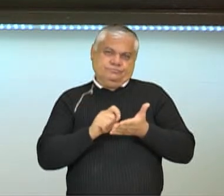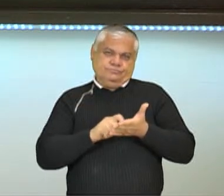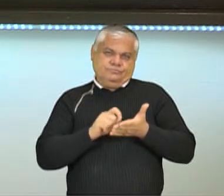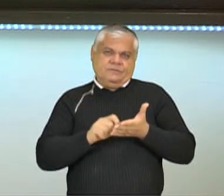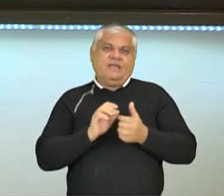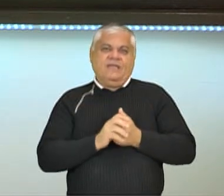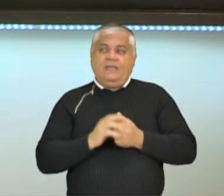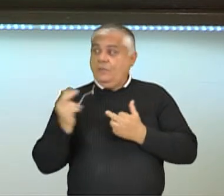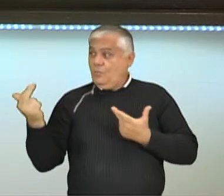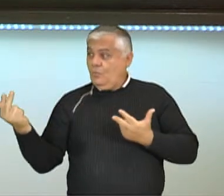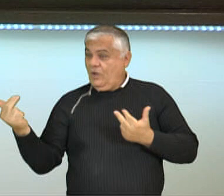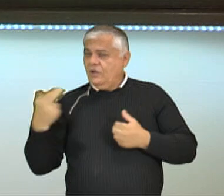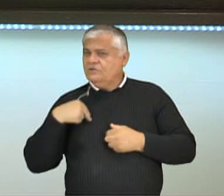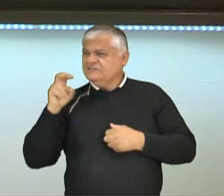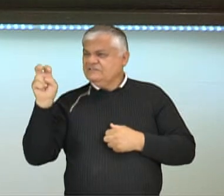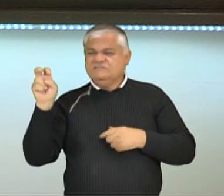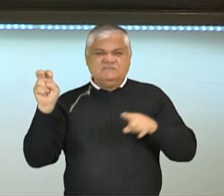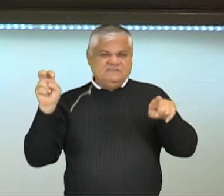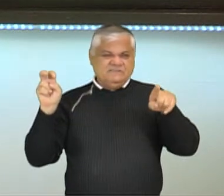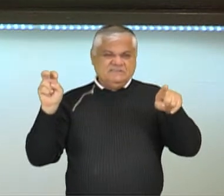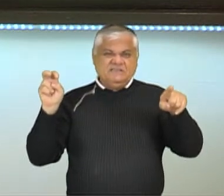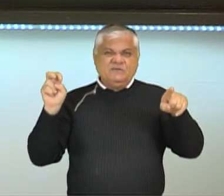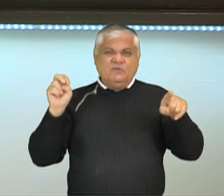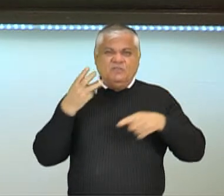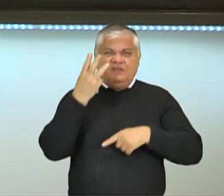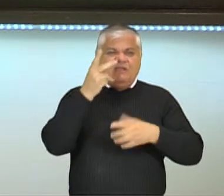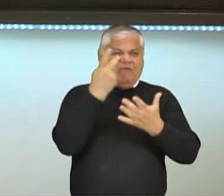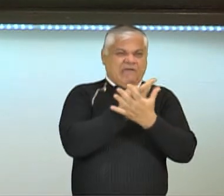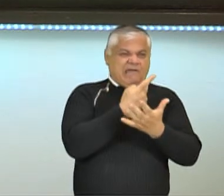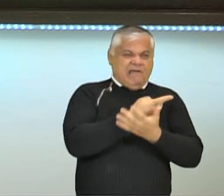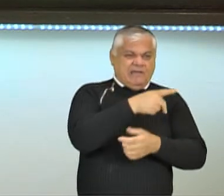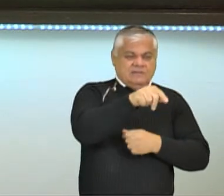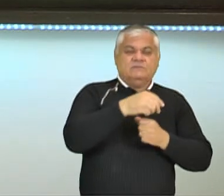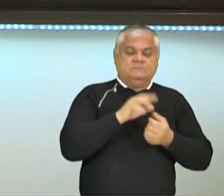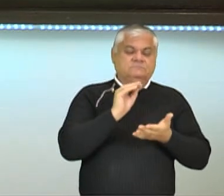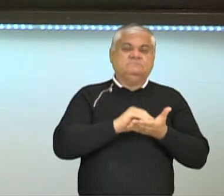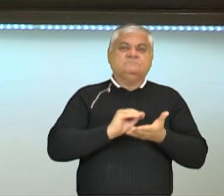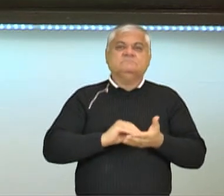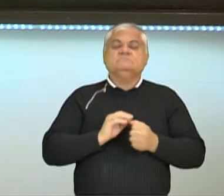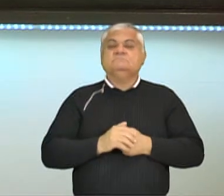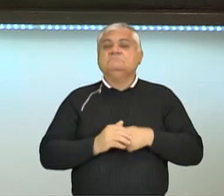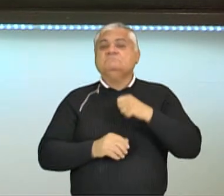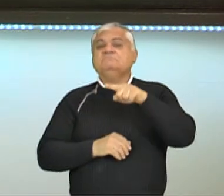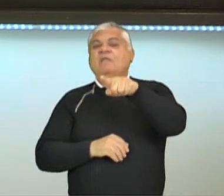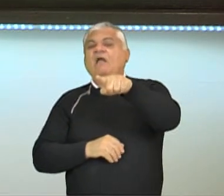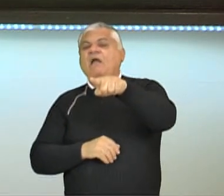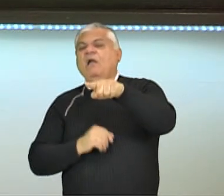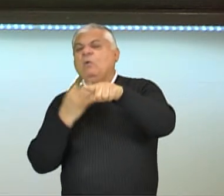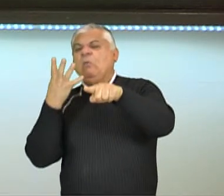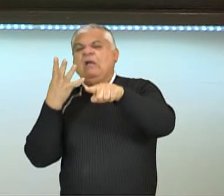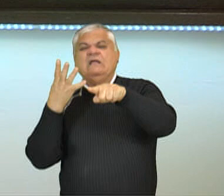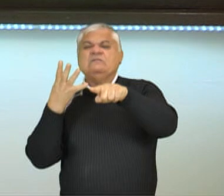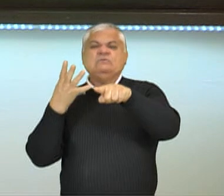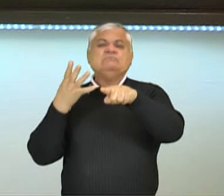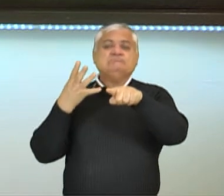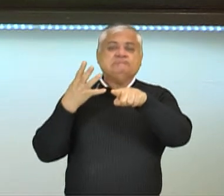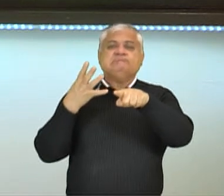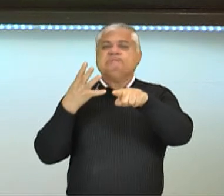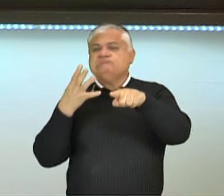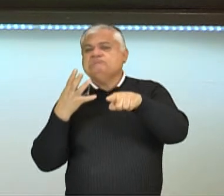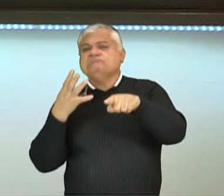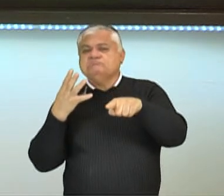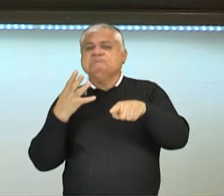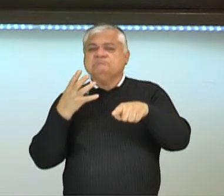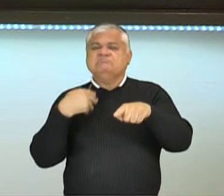mesmo. Número 5 arremessou dos 3 pontos e errou, daí a gente anotava no papelzinho ali. Número 4 lá do meu time de